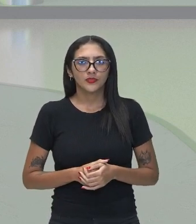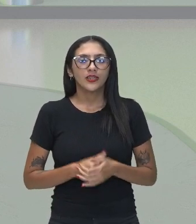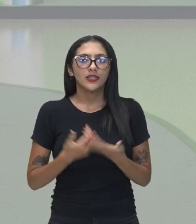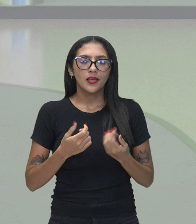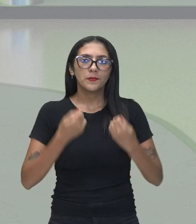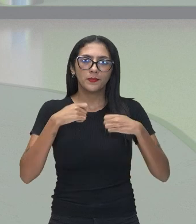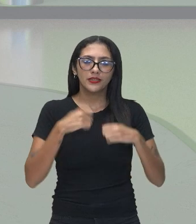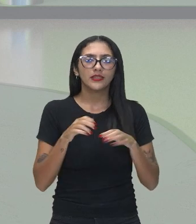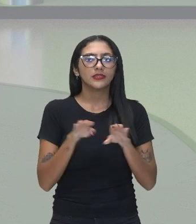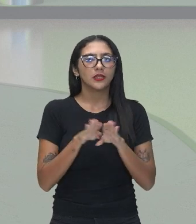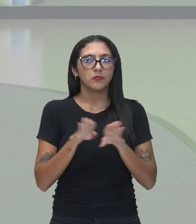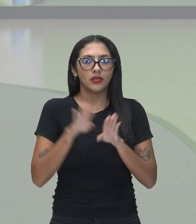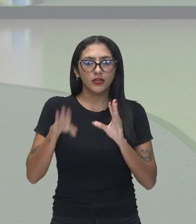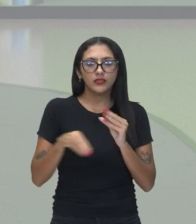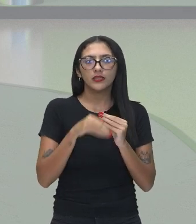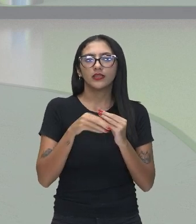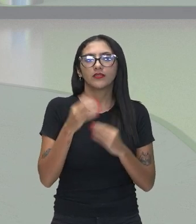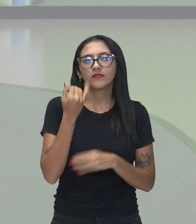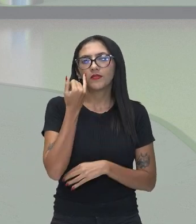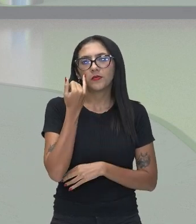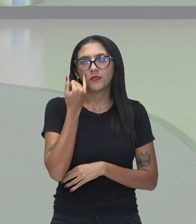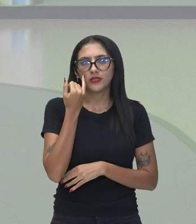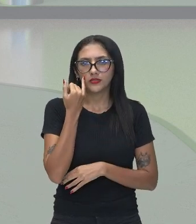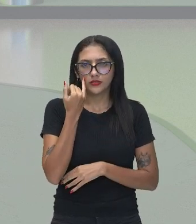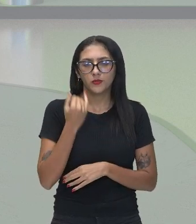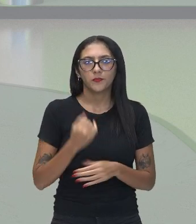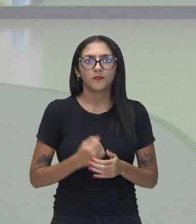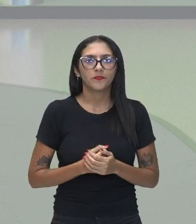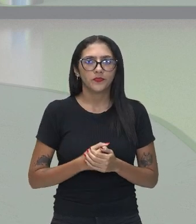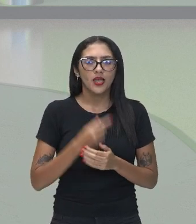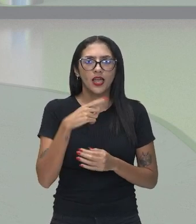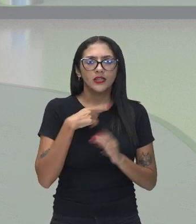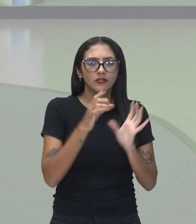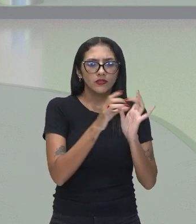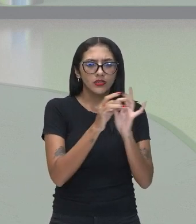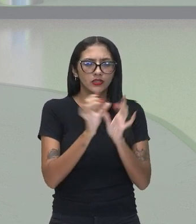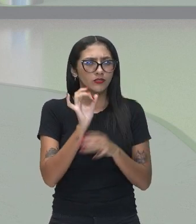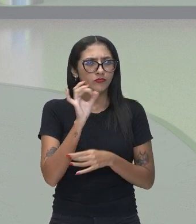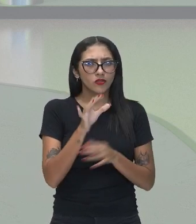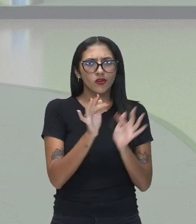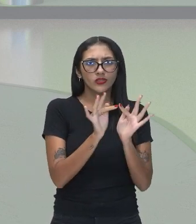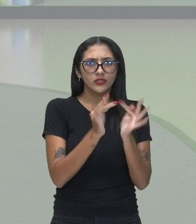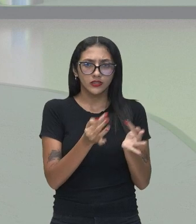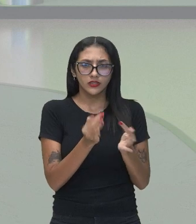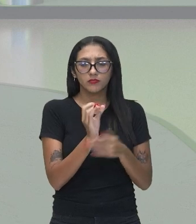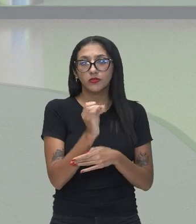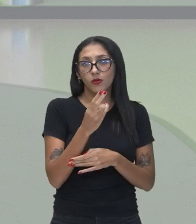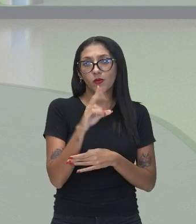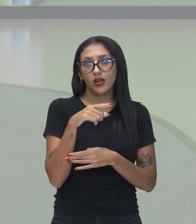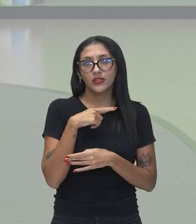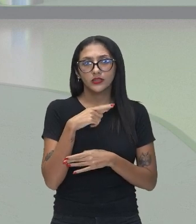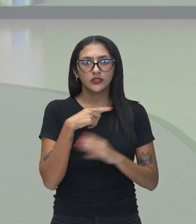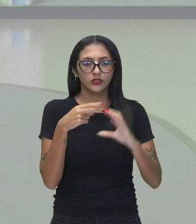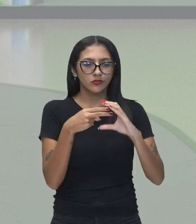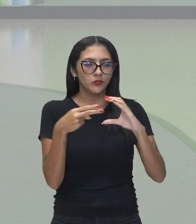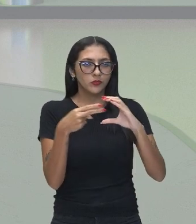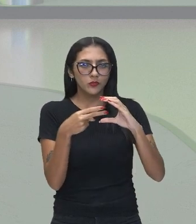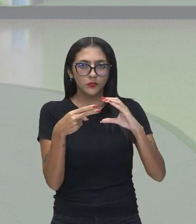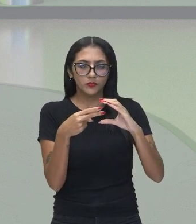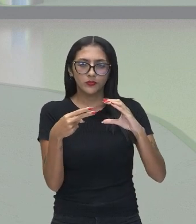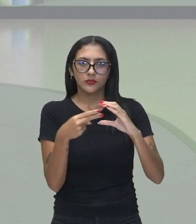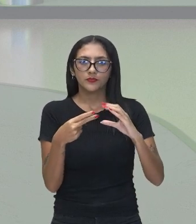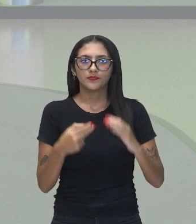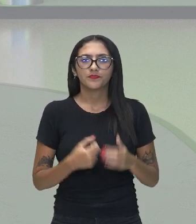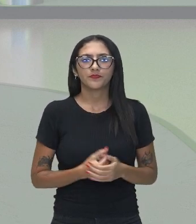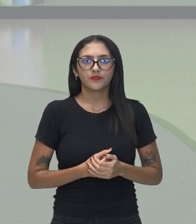preciso informar se a cadeia ela se fechou somente com ligação simples ou se ela se fechou com ligação dupla. Somente ligação